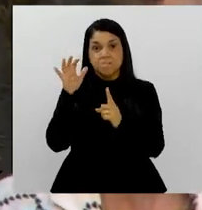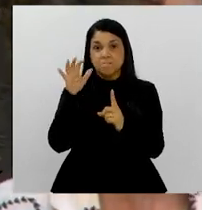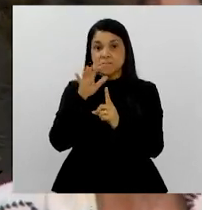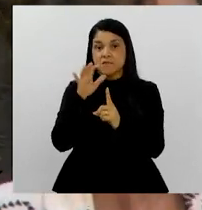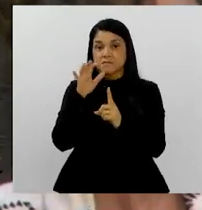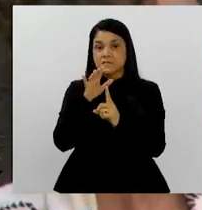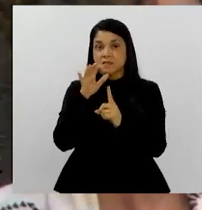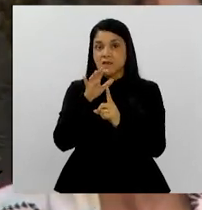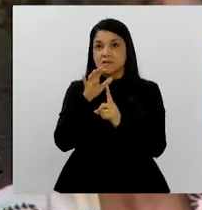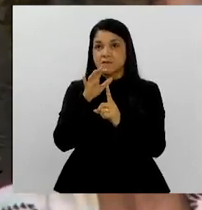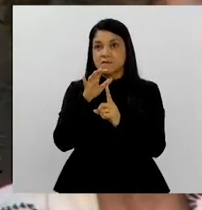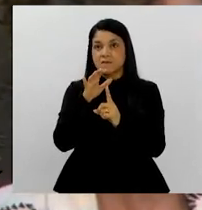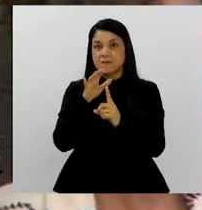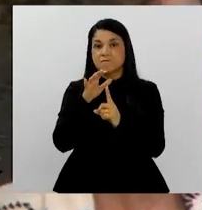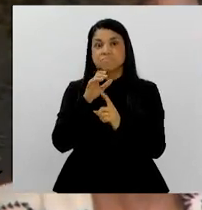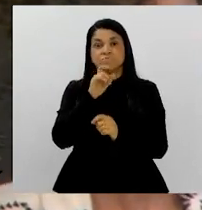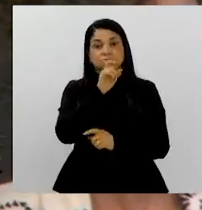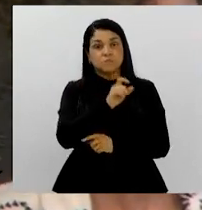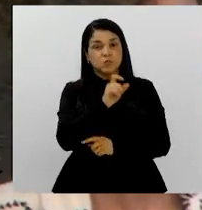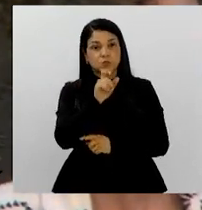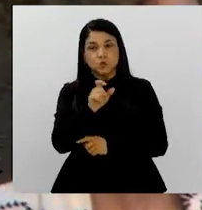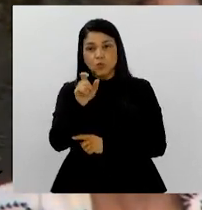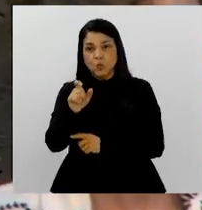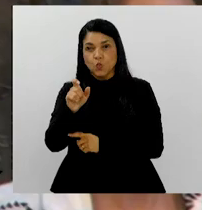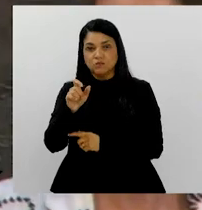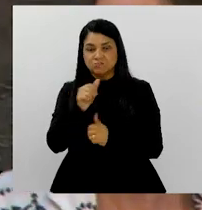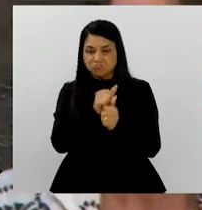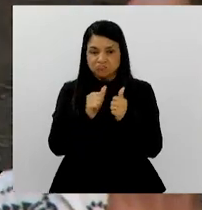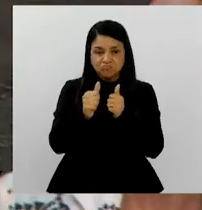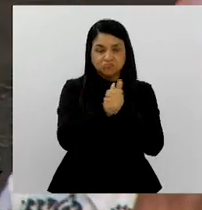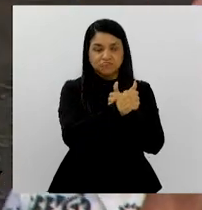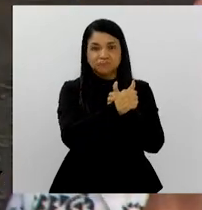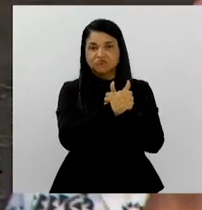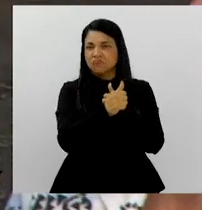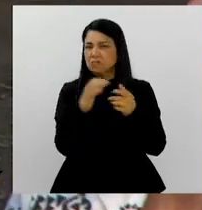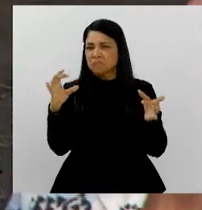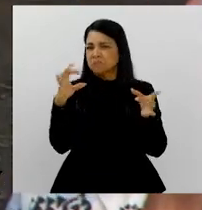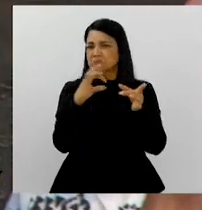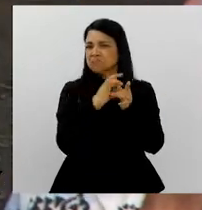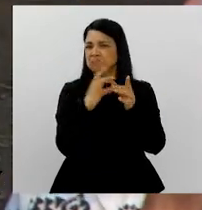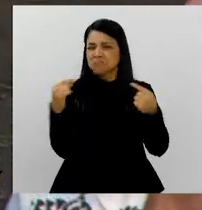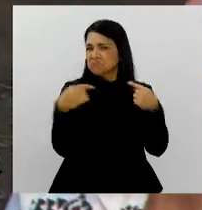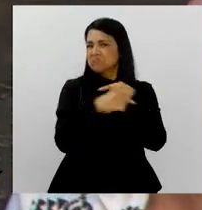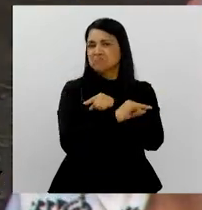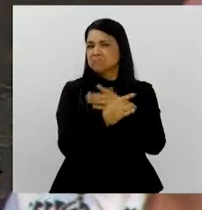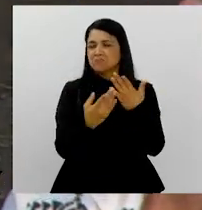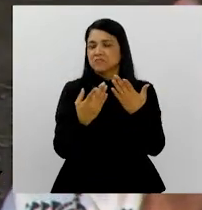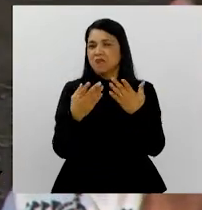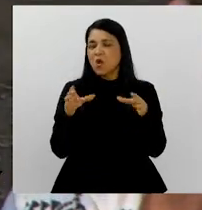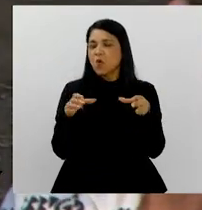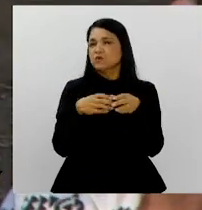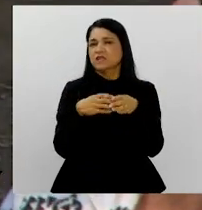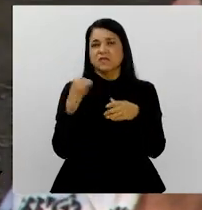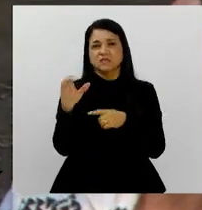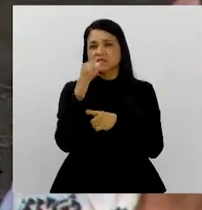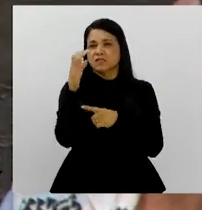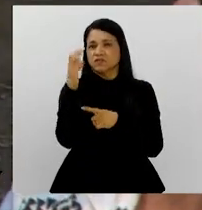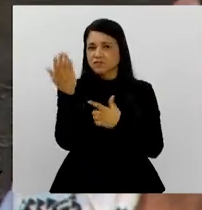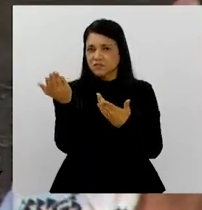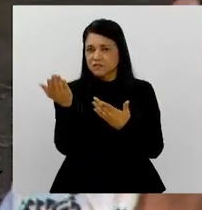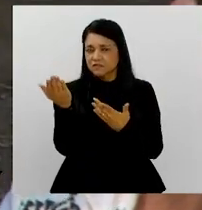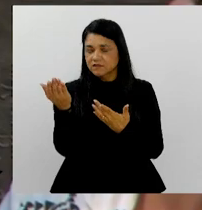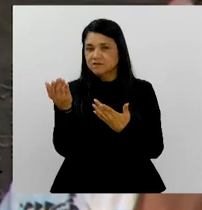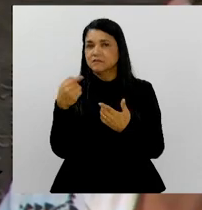querem colocar pessoas à frente que não estão ligadas à comunidade científica. Isso faz parte da resistência